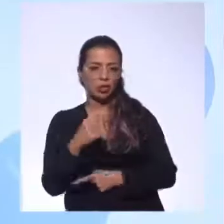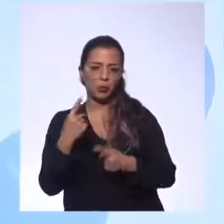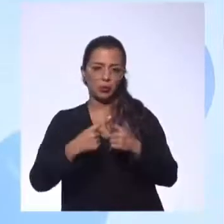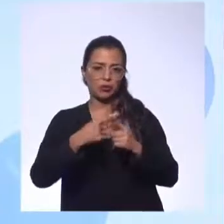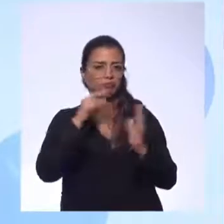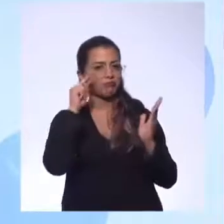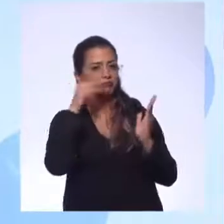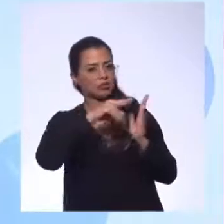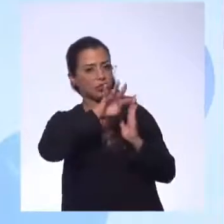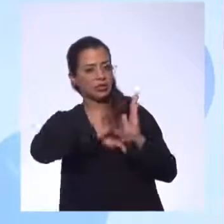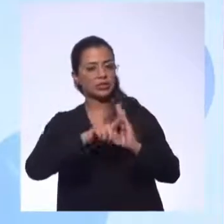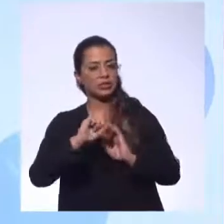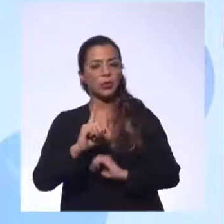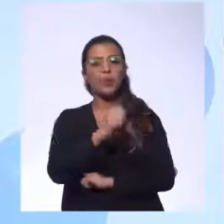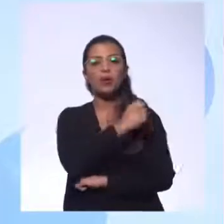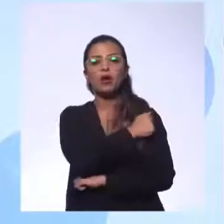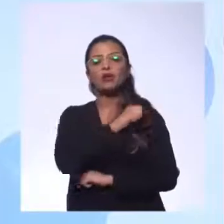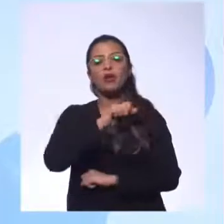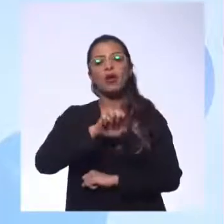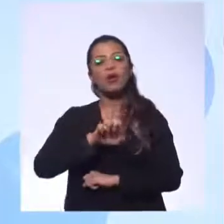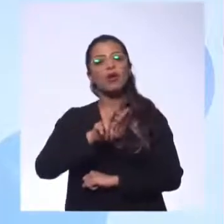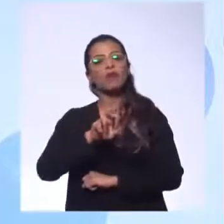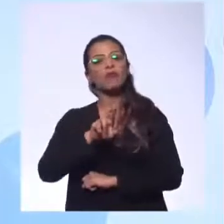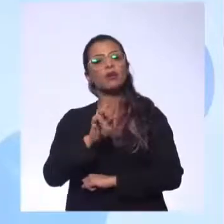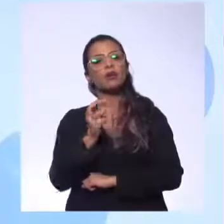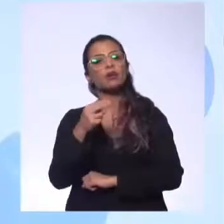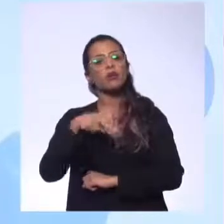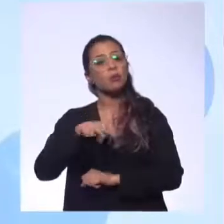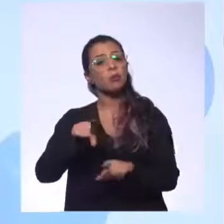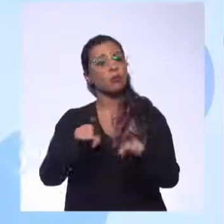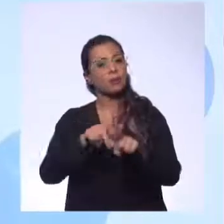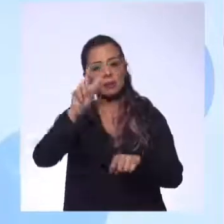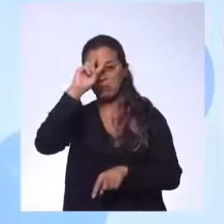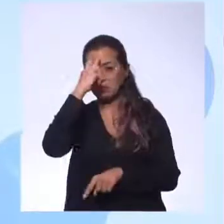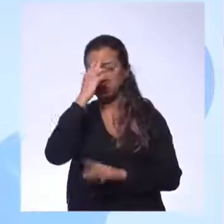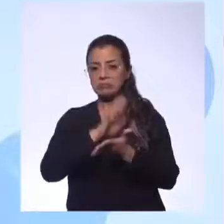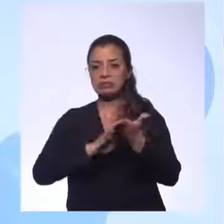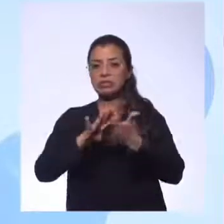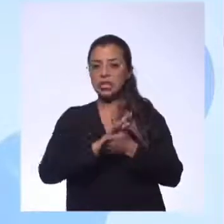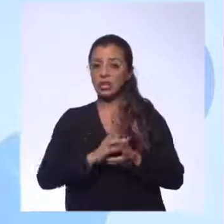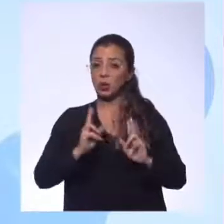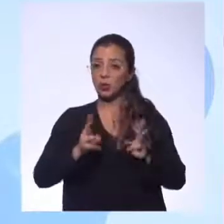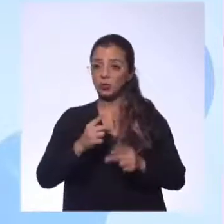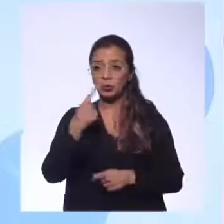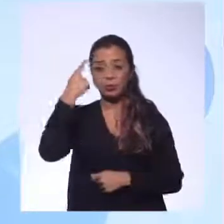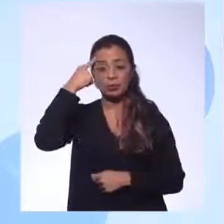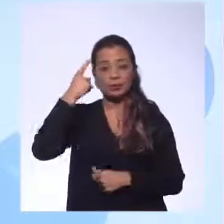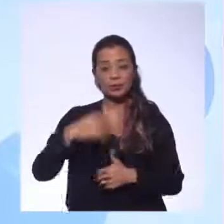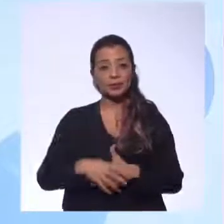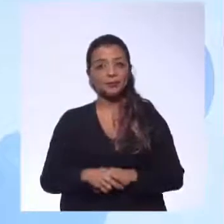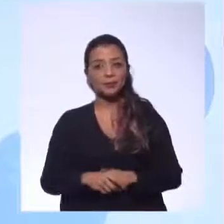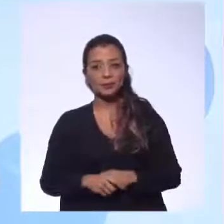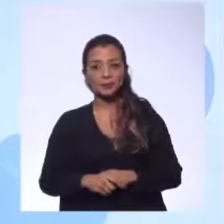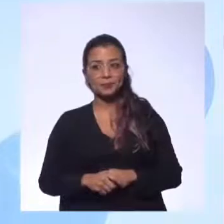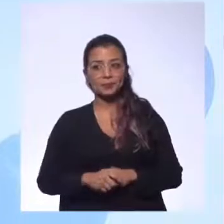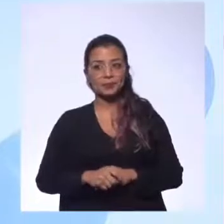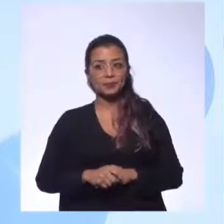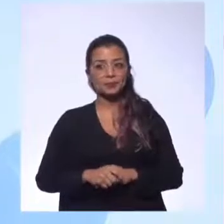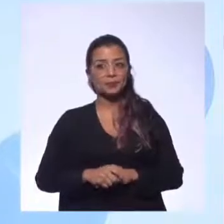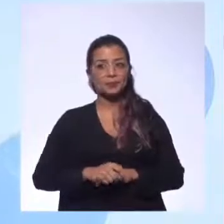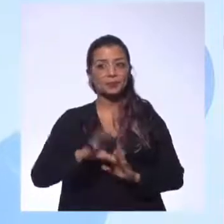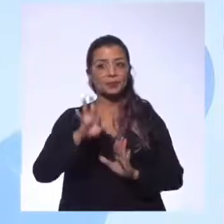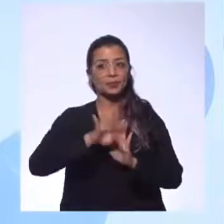textos. O aluno Everton disse que não, que continua com a mesma postura. E aí todos eles dizendo que os textos não